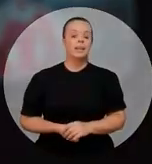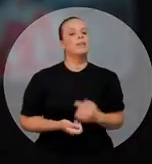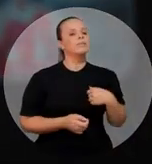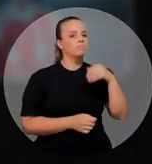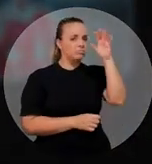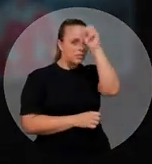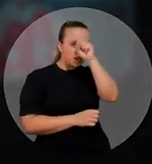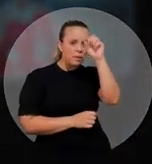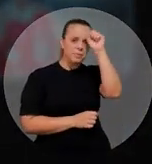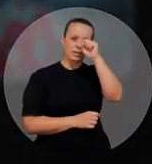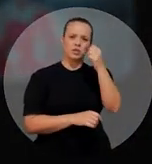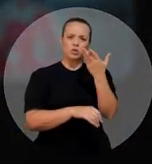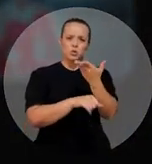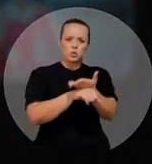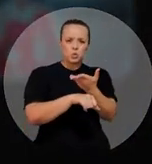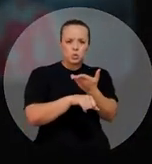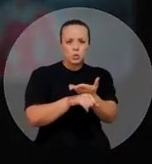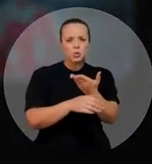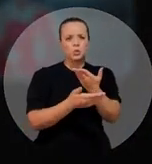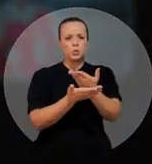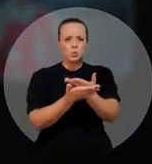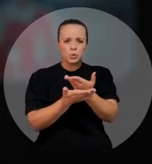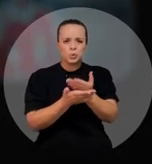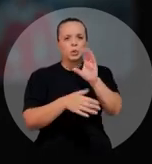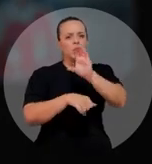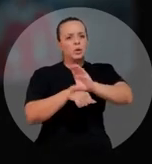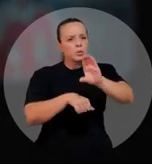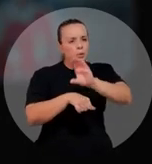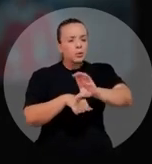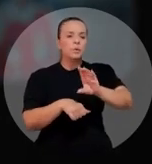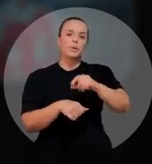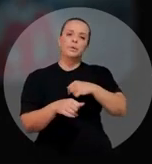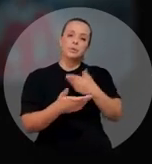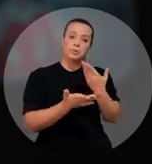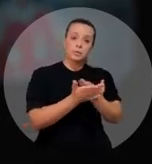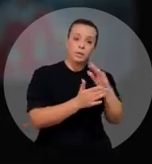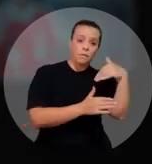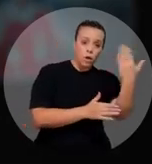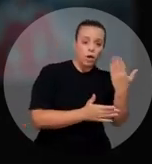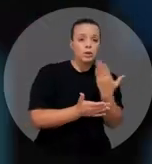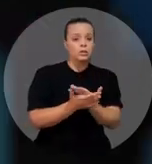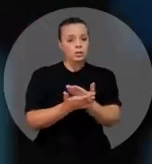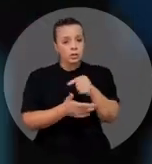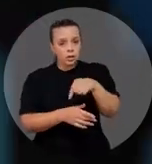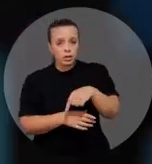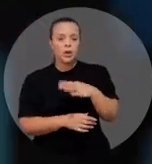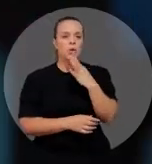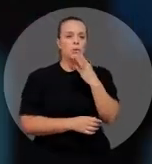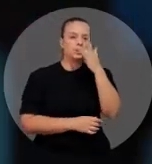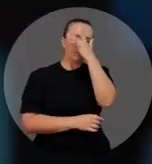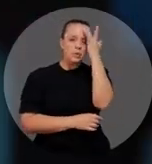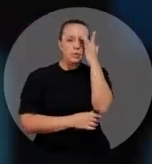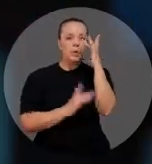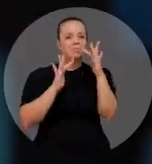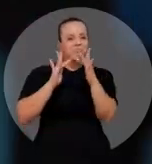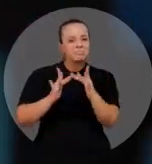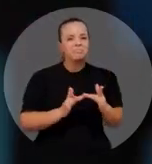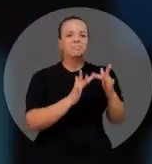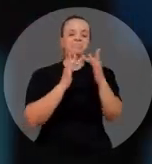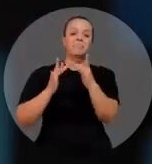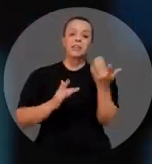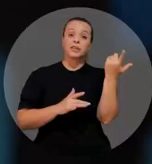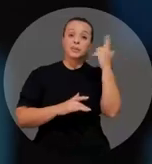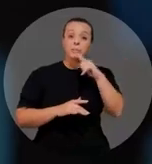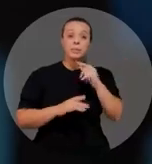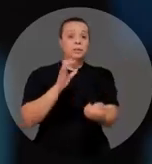bem me aprimorando, estudando, fazendo cursos, estudando fora, estudando aqui, conhecendo gente, me conectando,